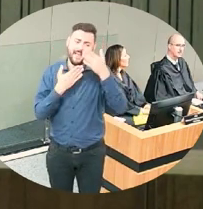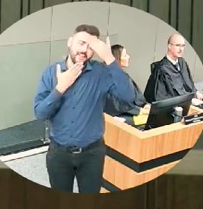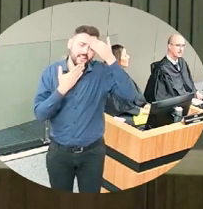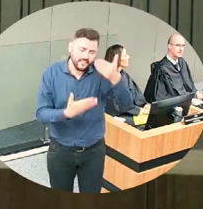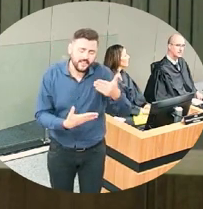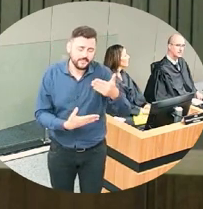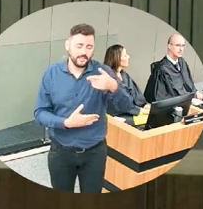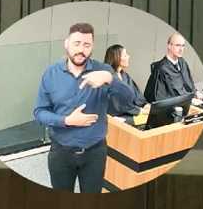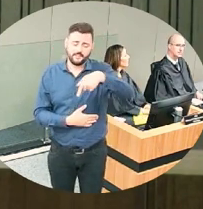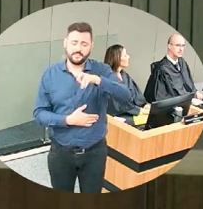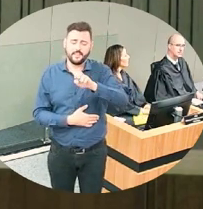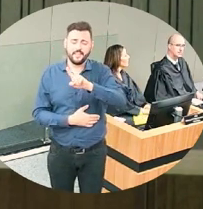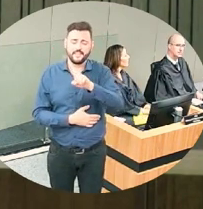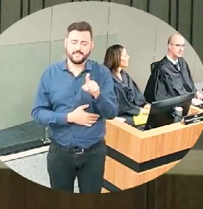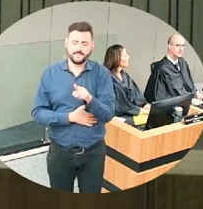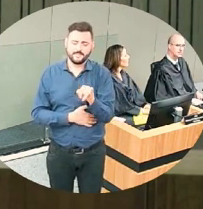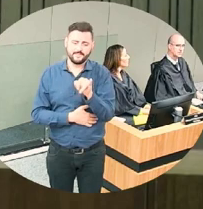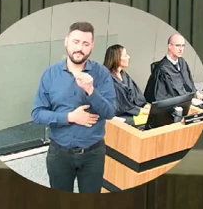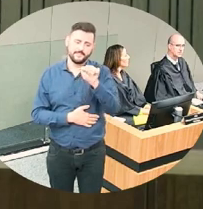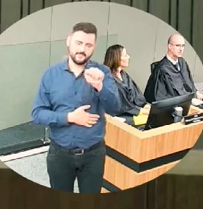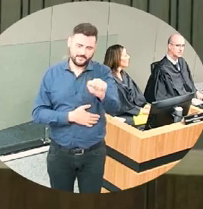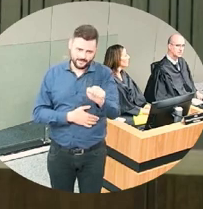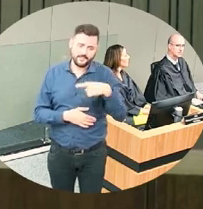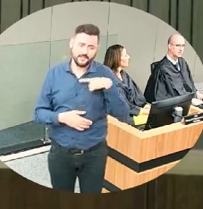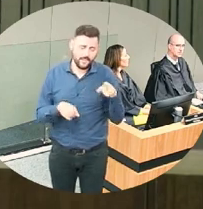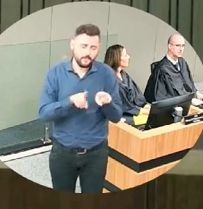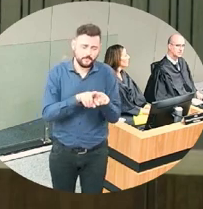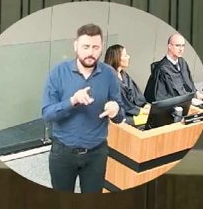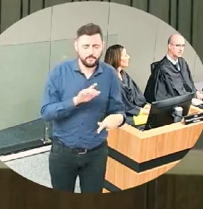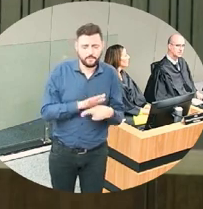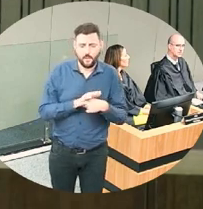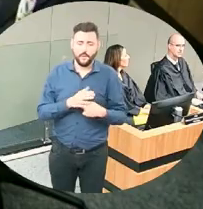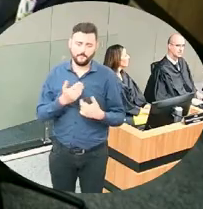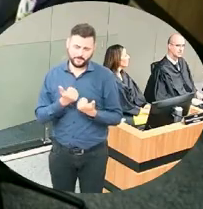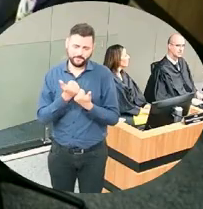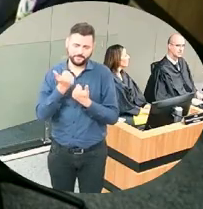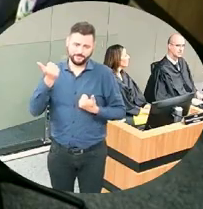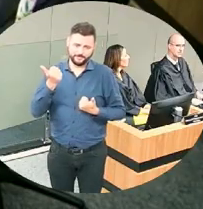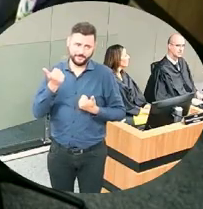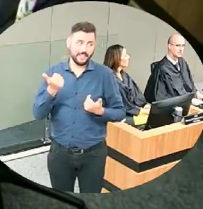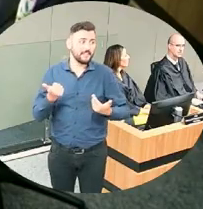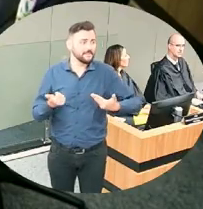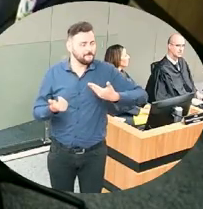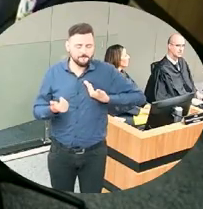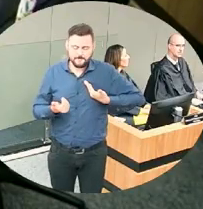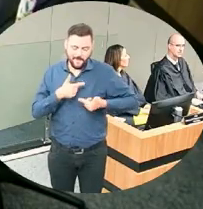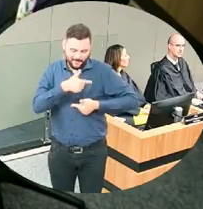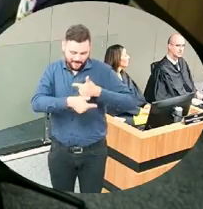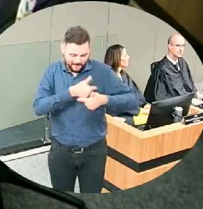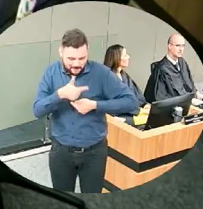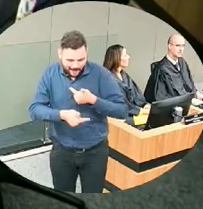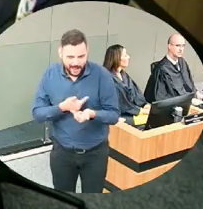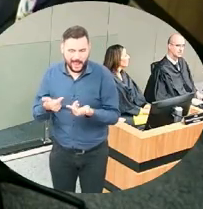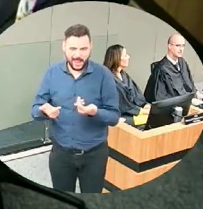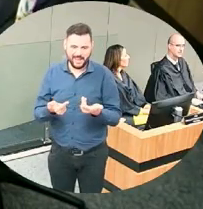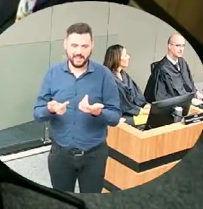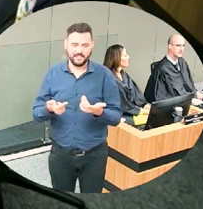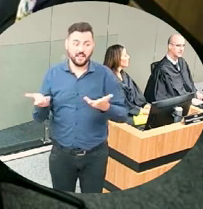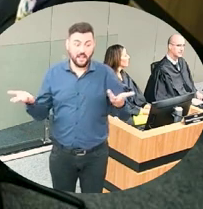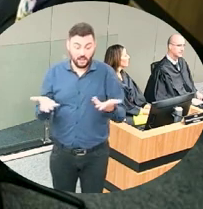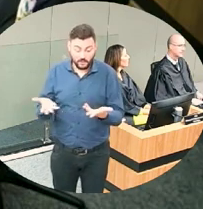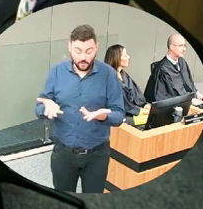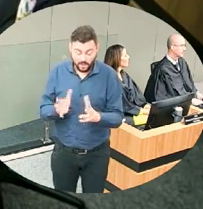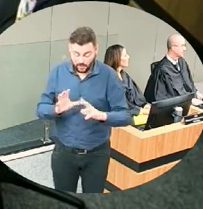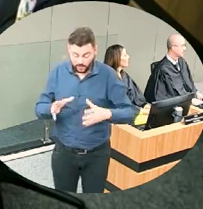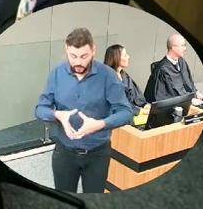Késia de Araújo Duarte nieves Gonzales colega com quem até aqui compõe a